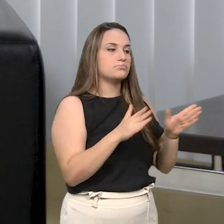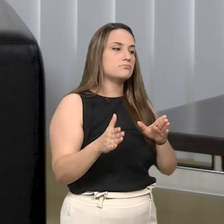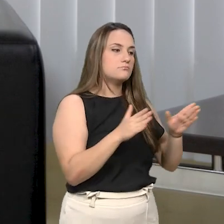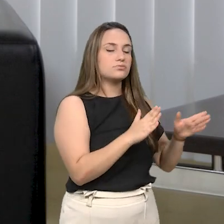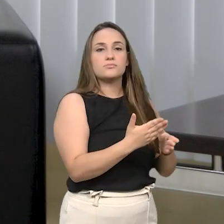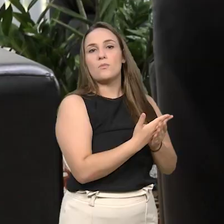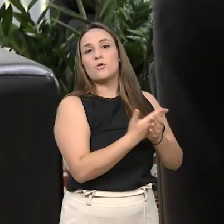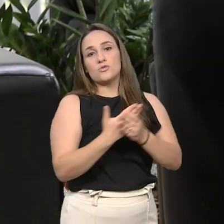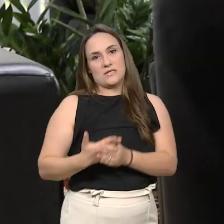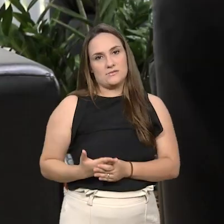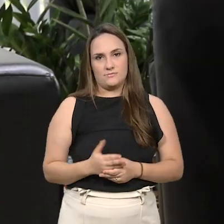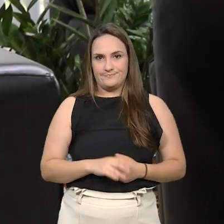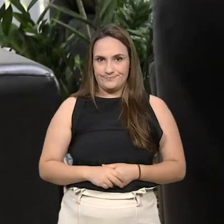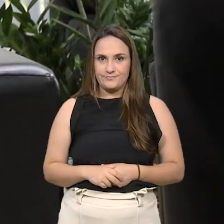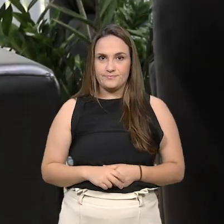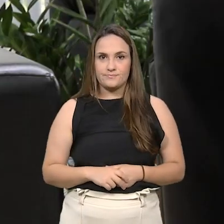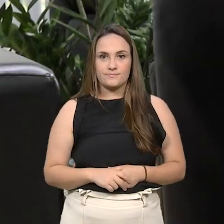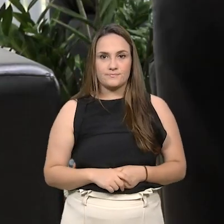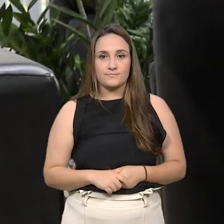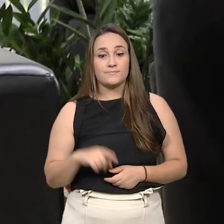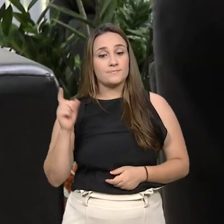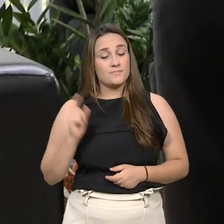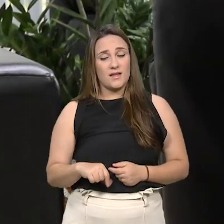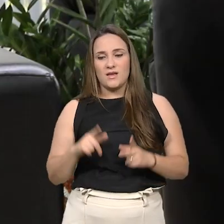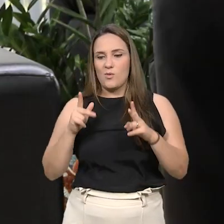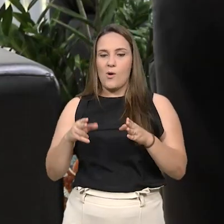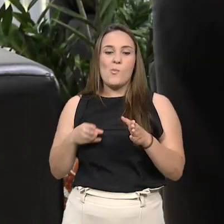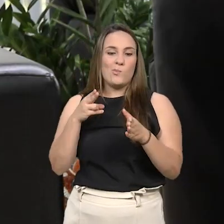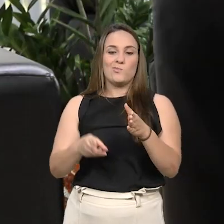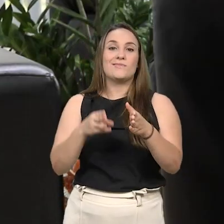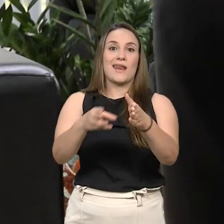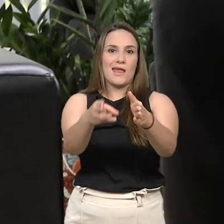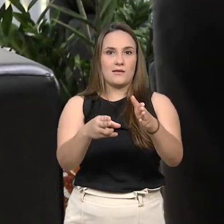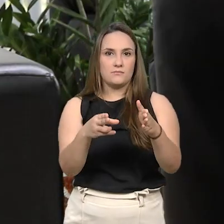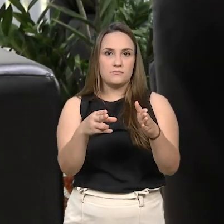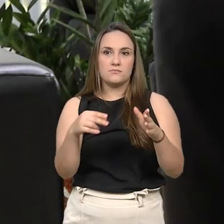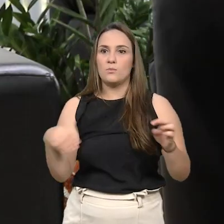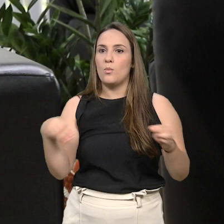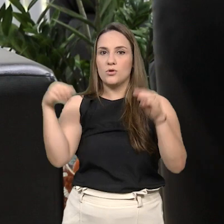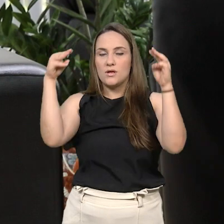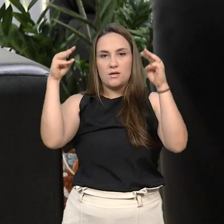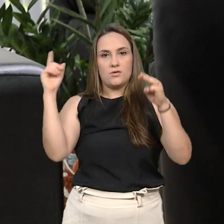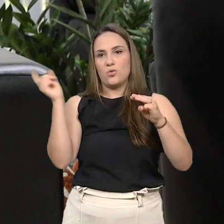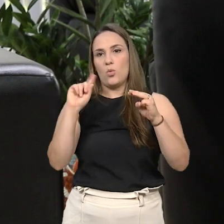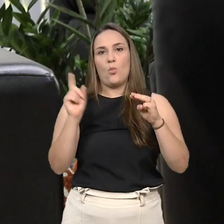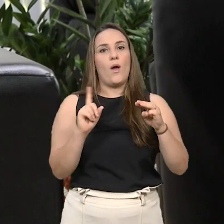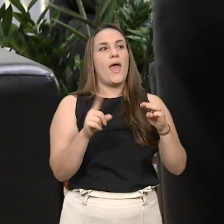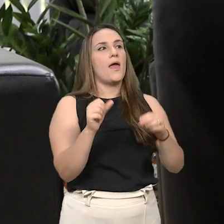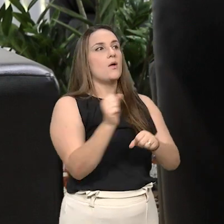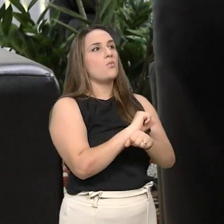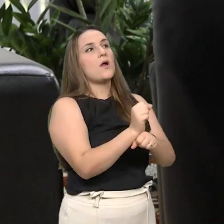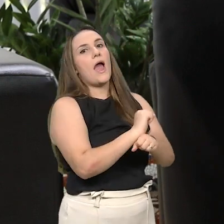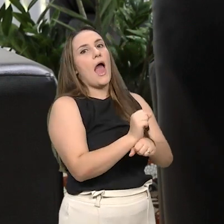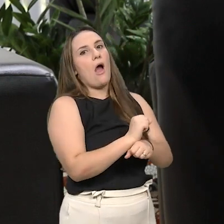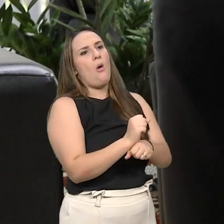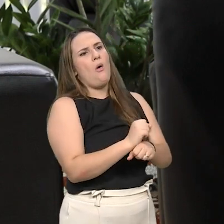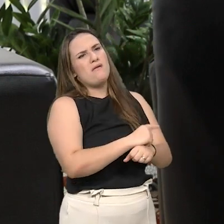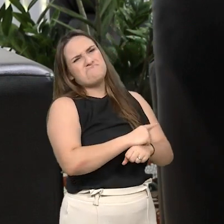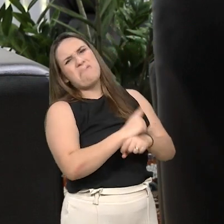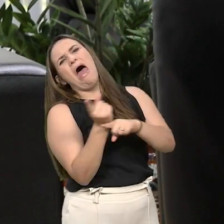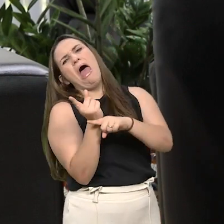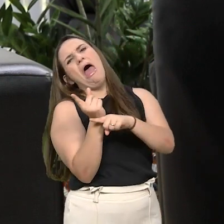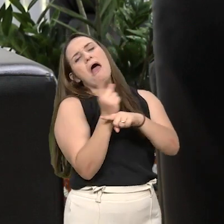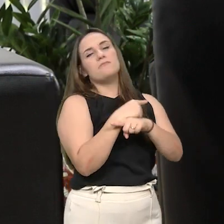nós colocamos é o seguinte: a Central de Processamento Eletrônico ela é um trem moderno funcionando. Ela não é uma Ferrari, ela não é um carro de